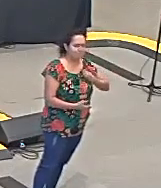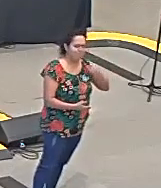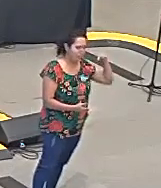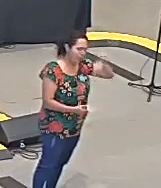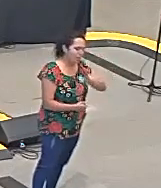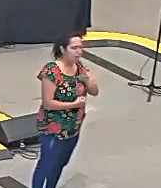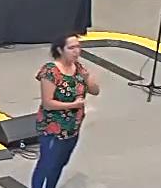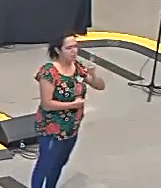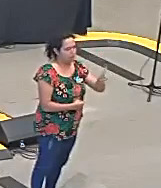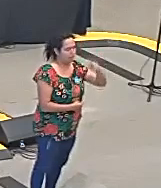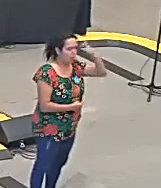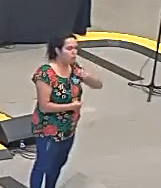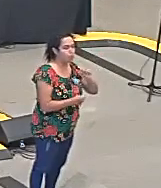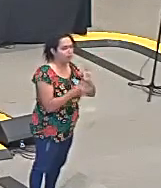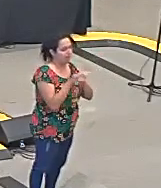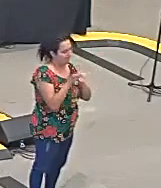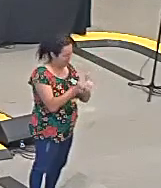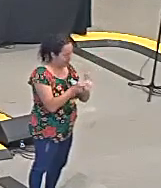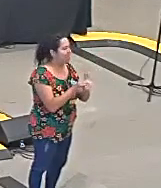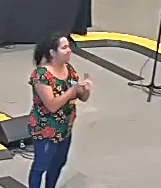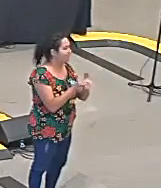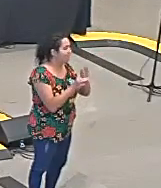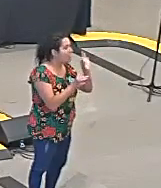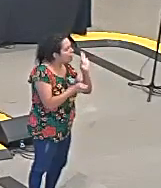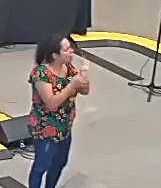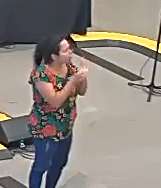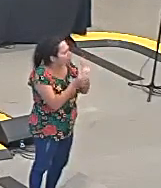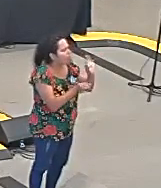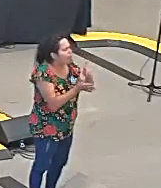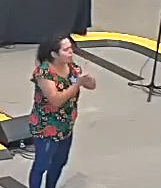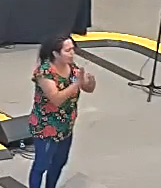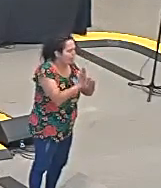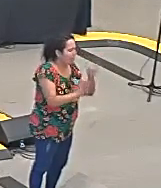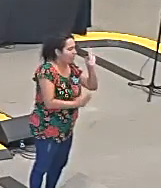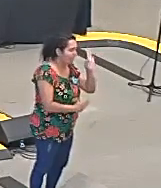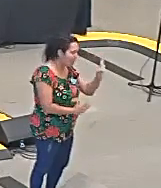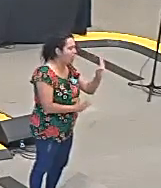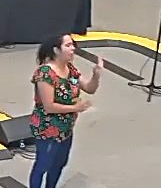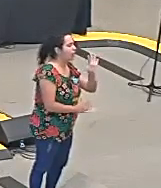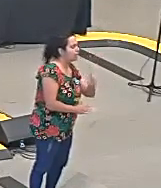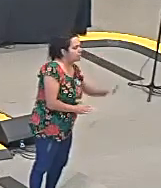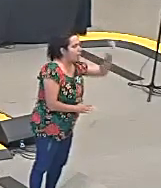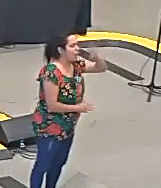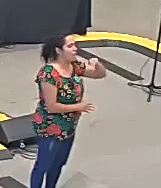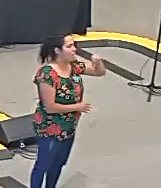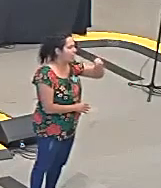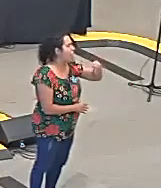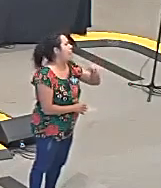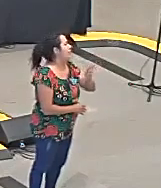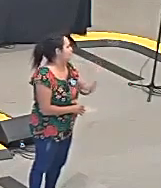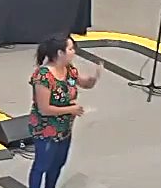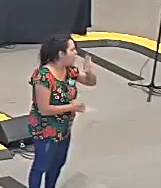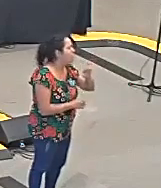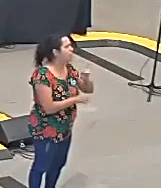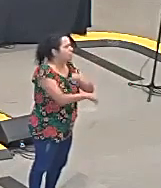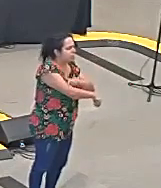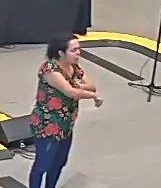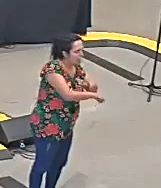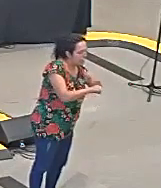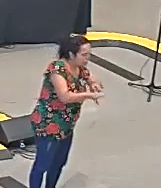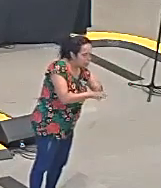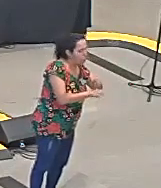E eu agradeço estar aqui hoje representando a comunidade surda, porque eu trabalho na